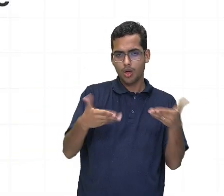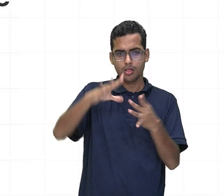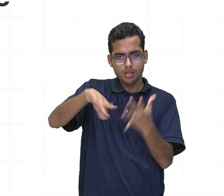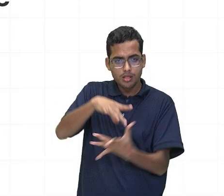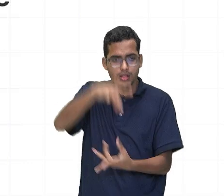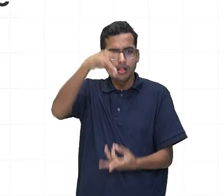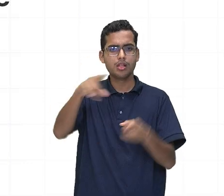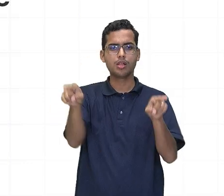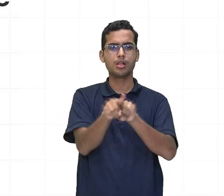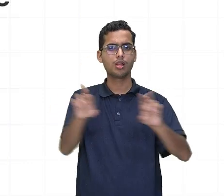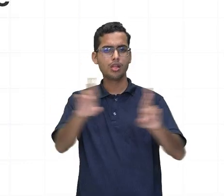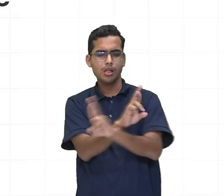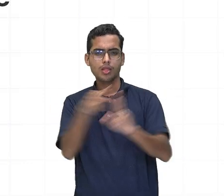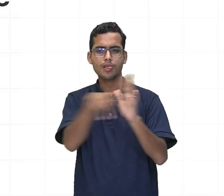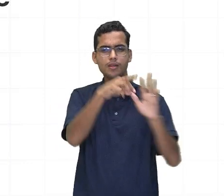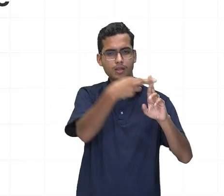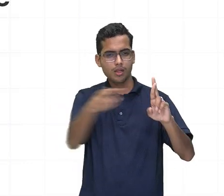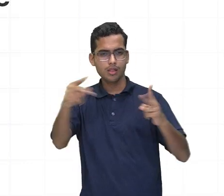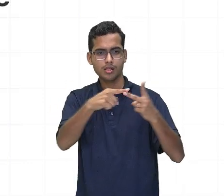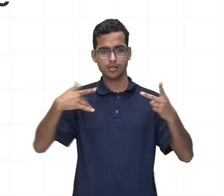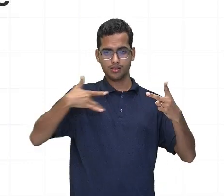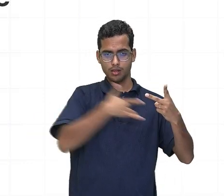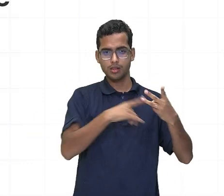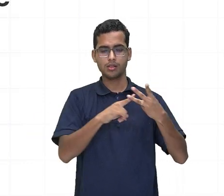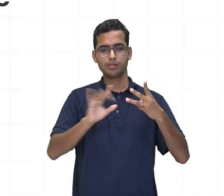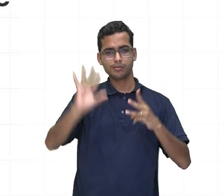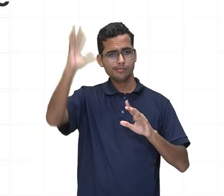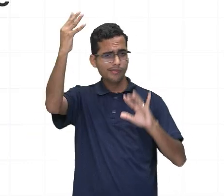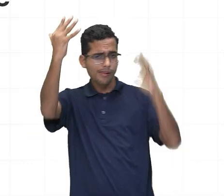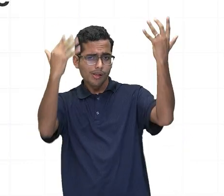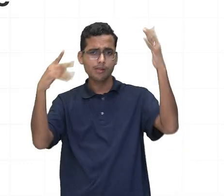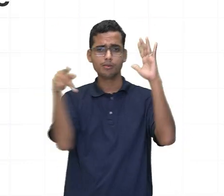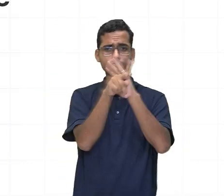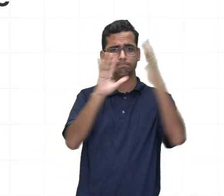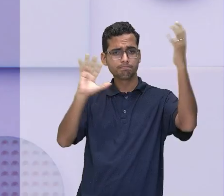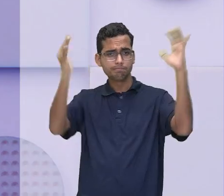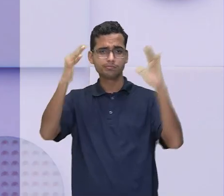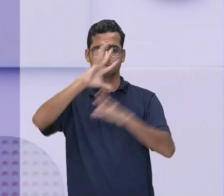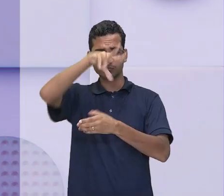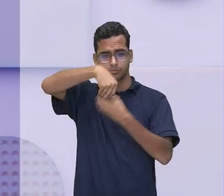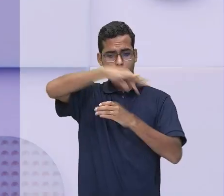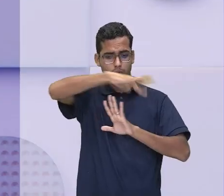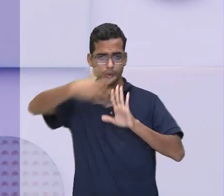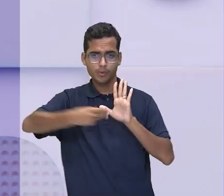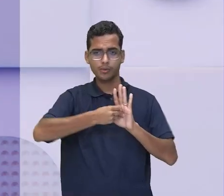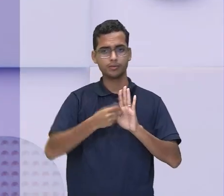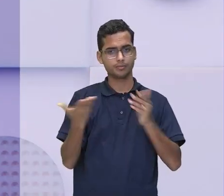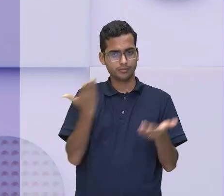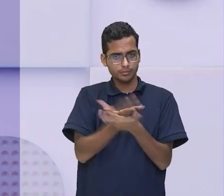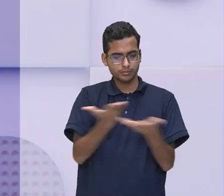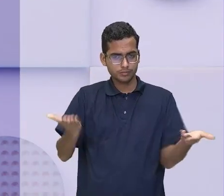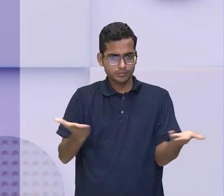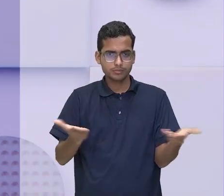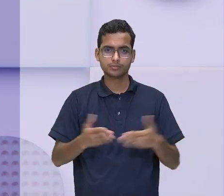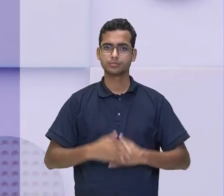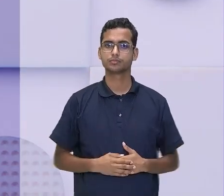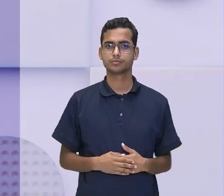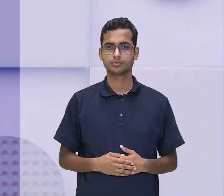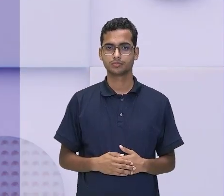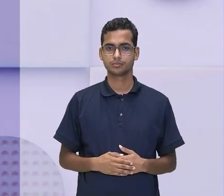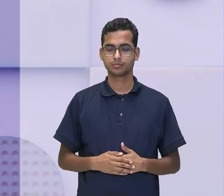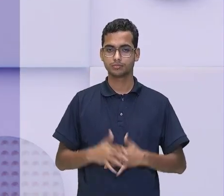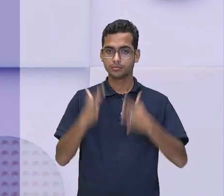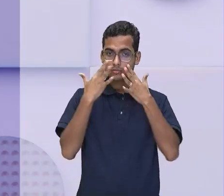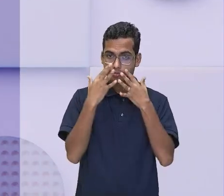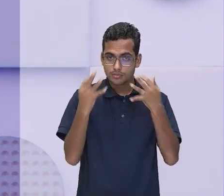entre religião, saúde e fenômenos climáticos na Amazônia. Então, muita